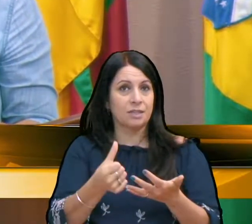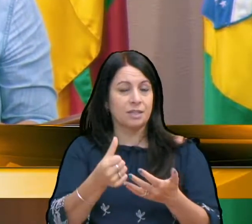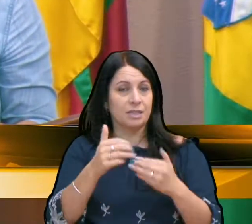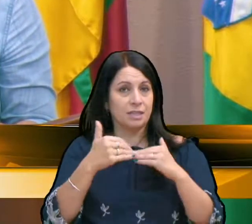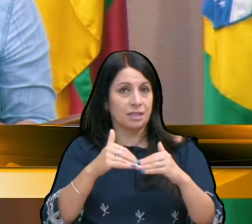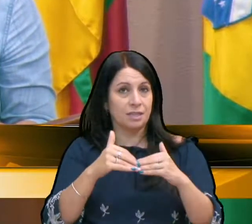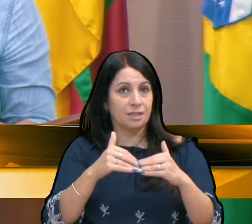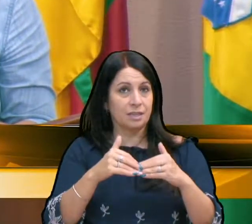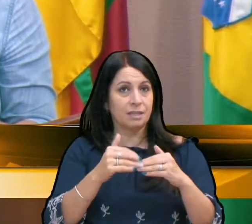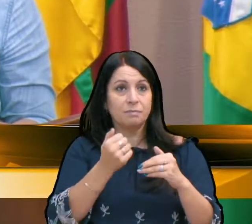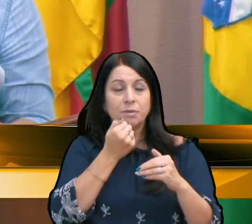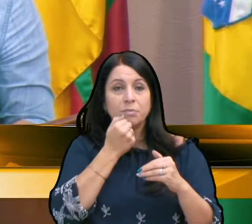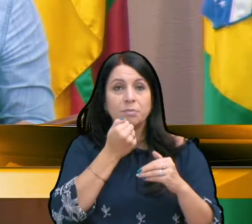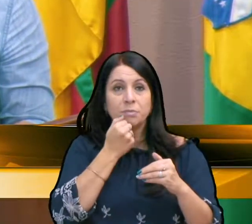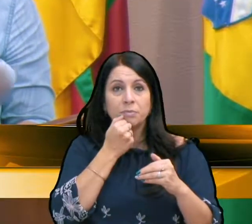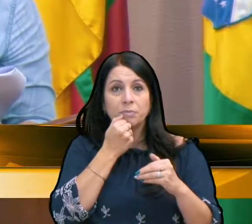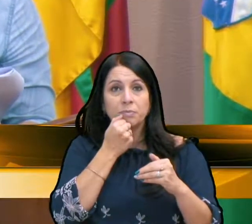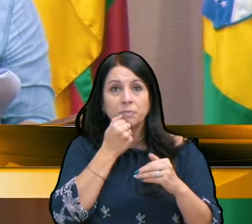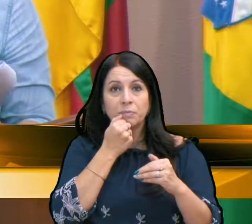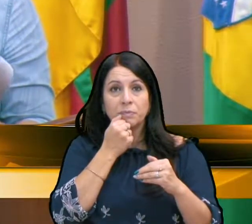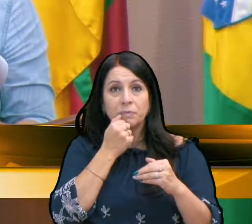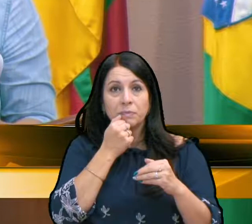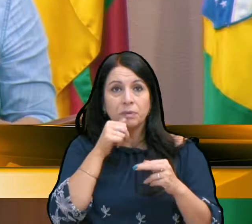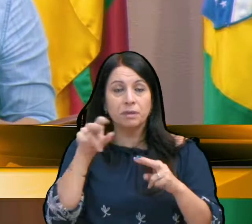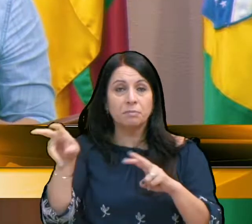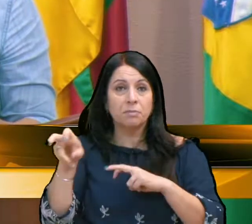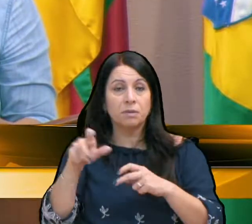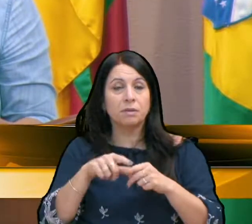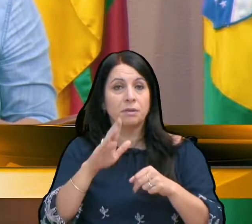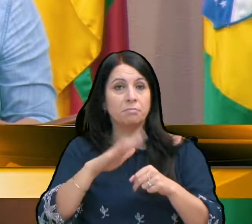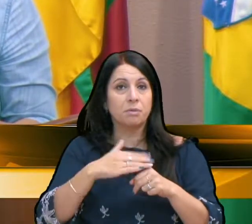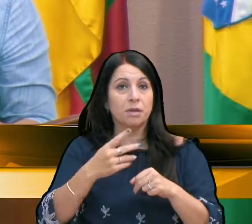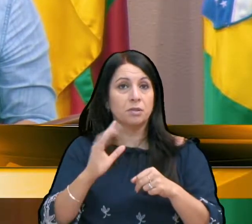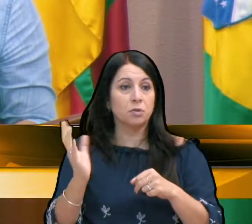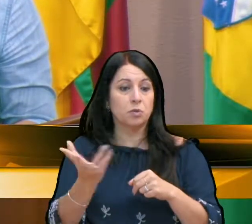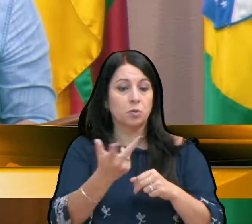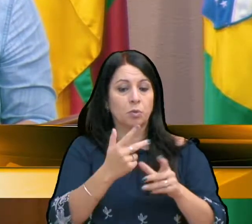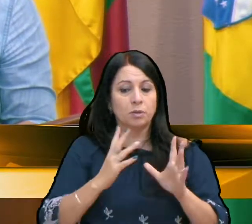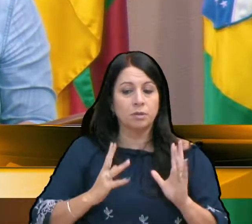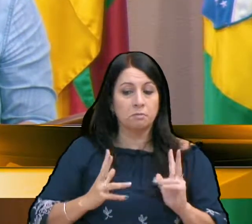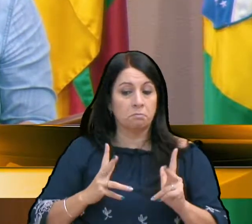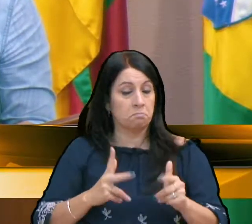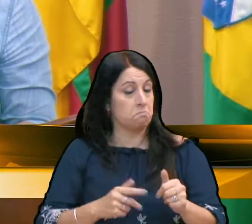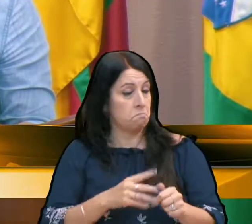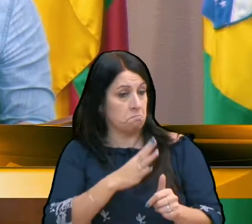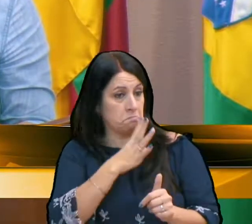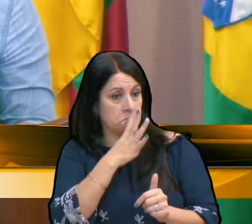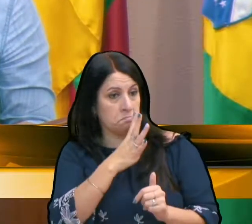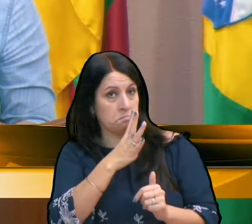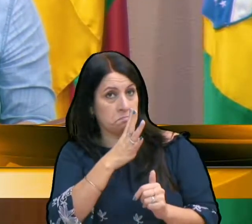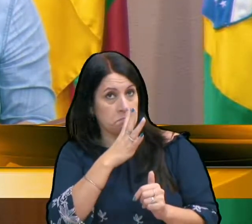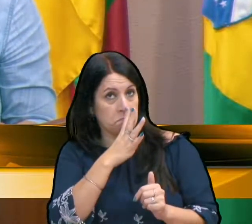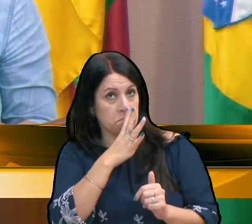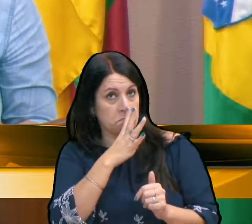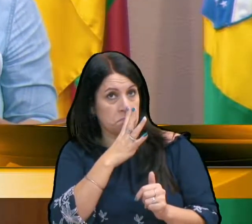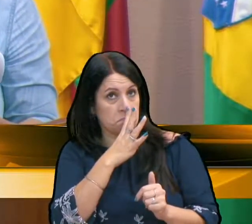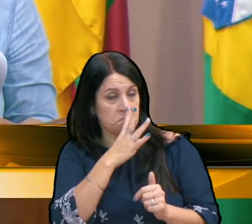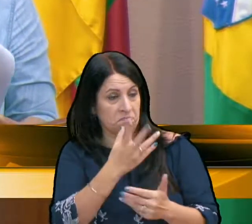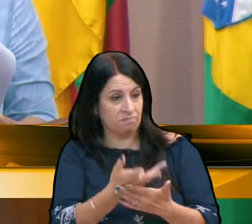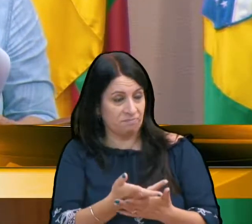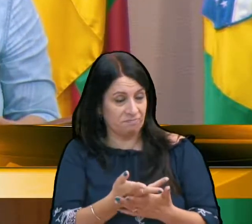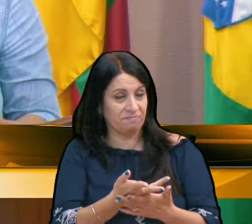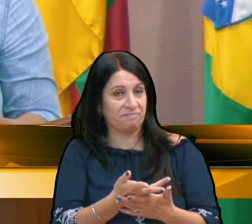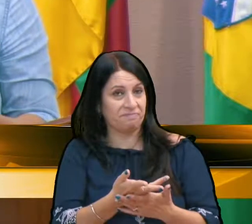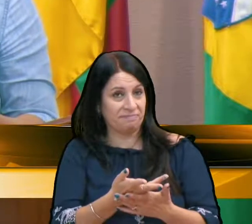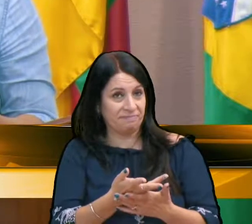caminhões de cascalhamento, né, passando pelo interior, mas todas essas máquinas, é impressionante. Olha, é